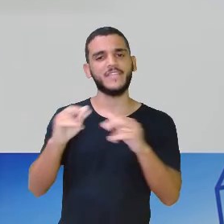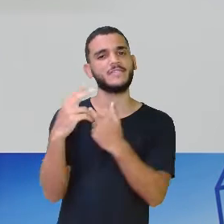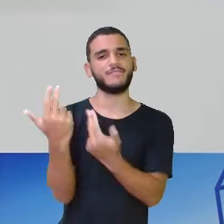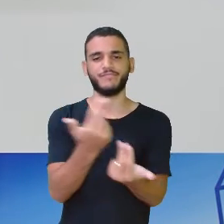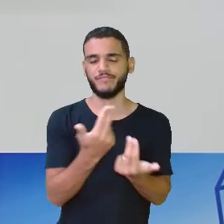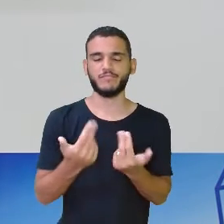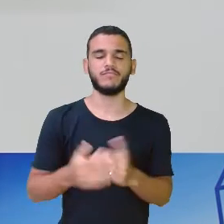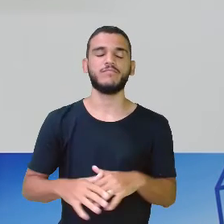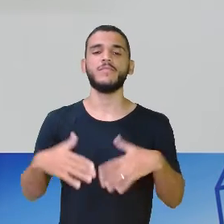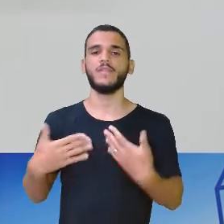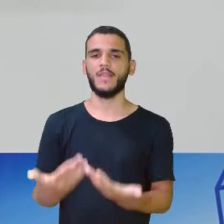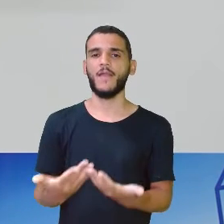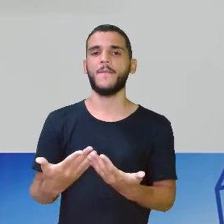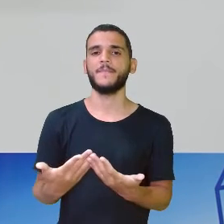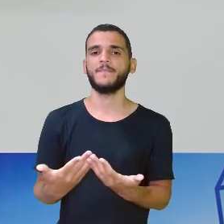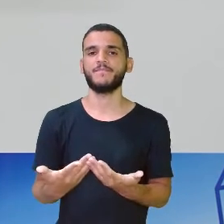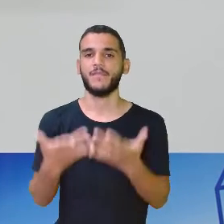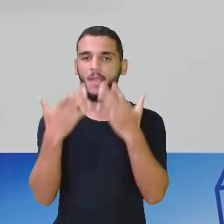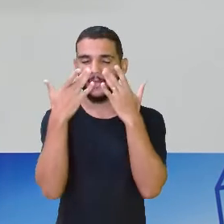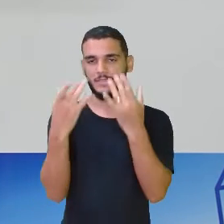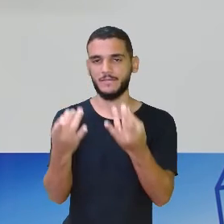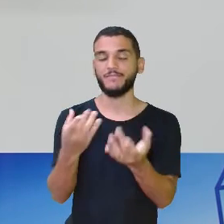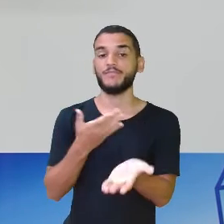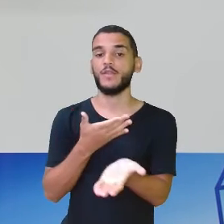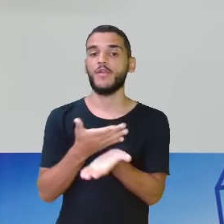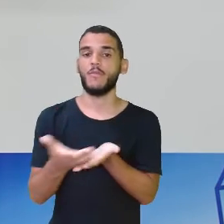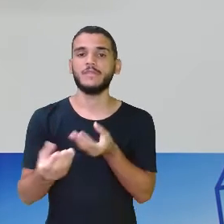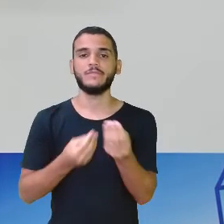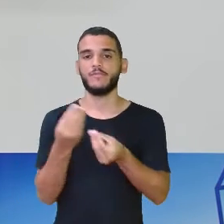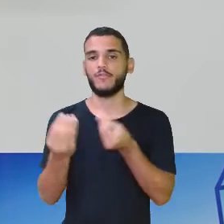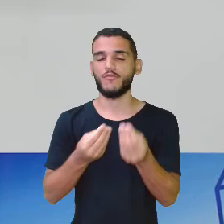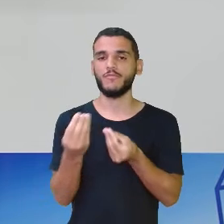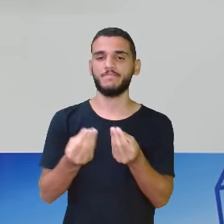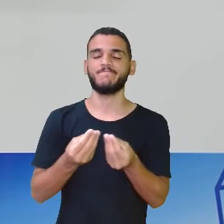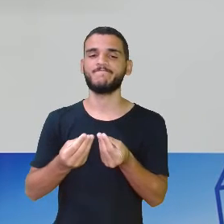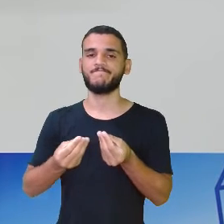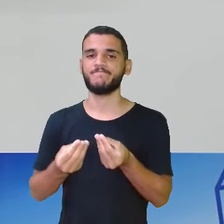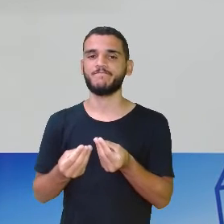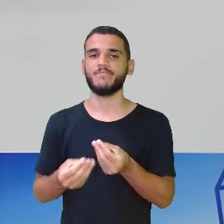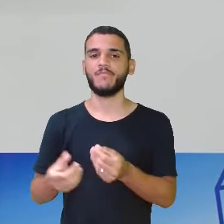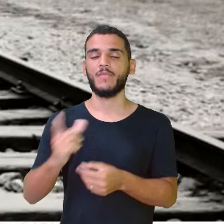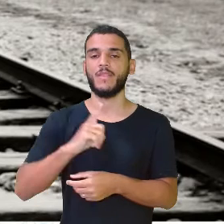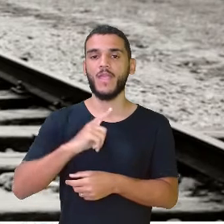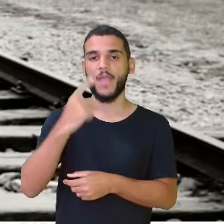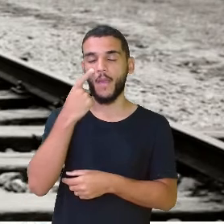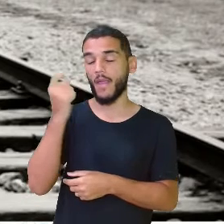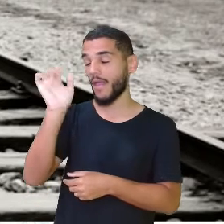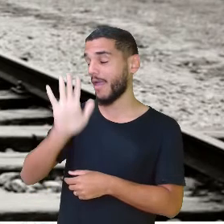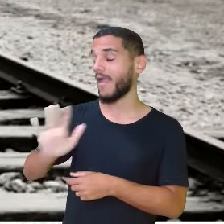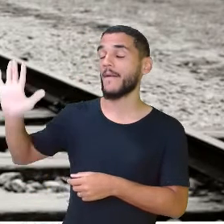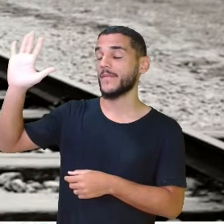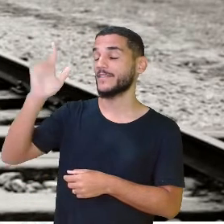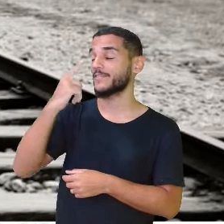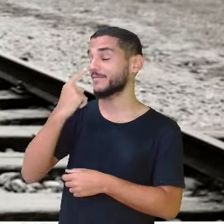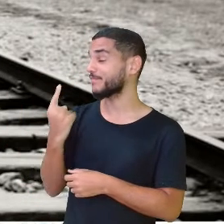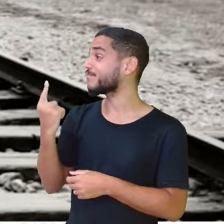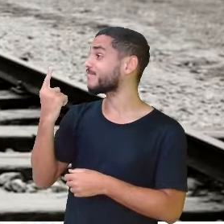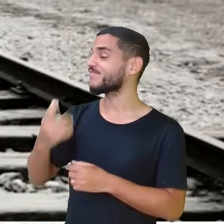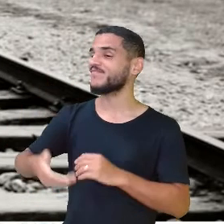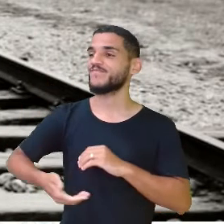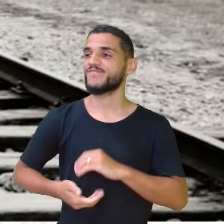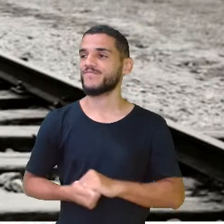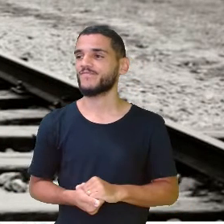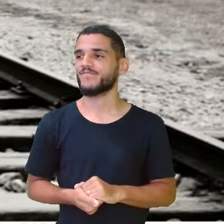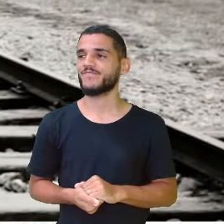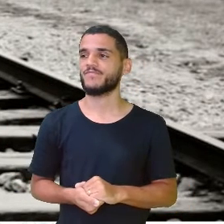Exato. Então, vejam só, vamos começar observando aqui uma imagem. Observe essa imagem aí, a imagem